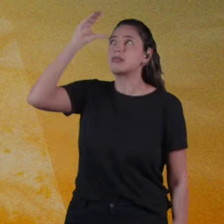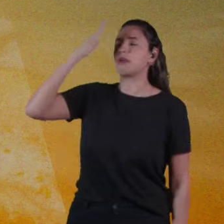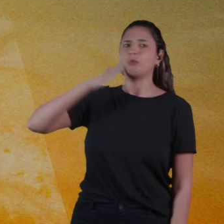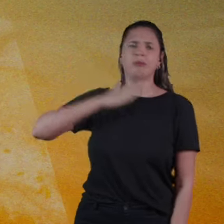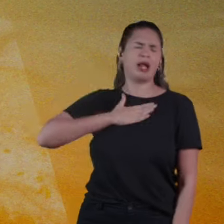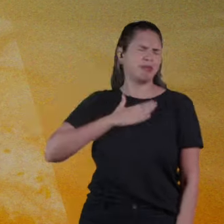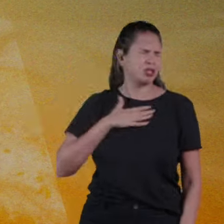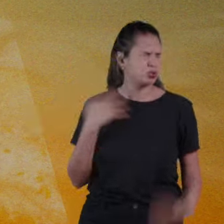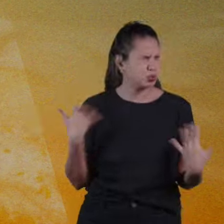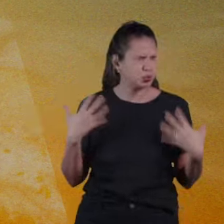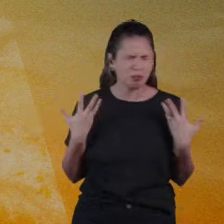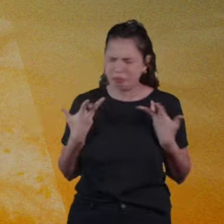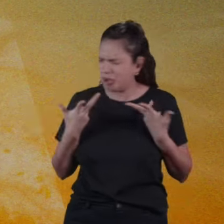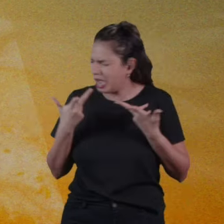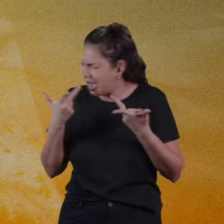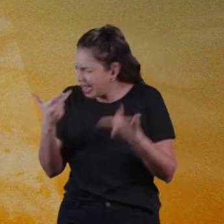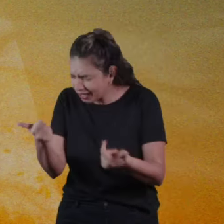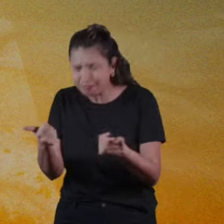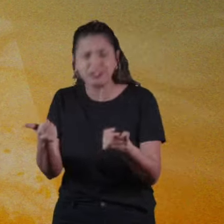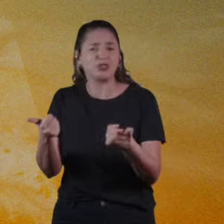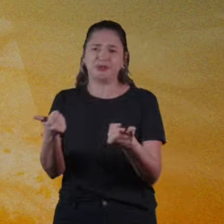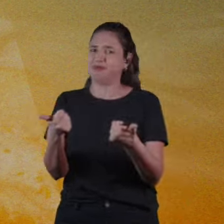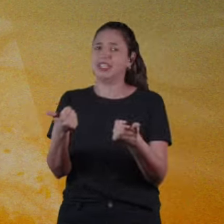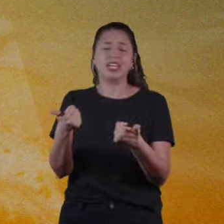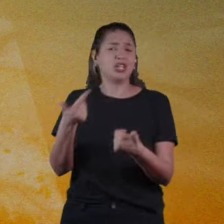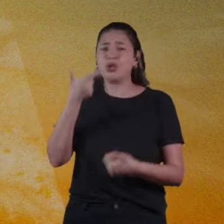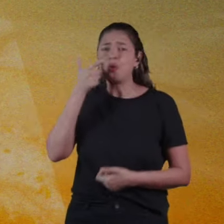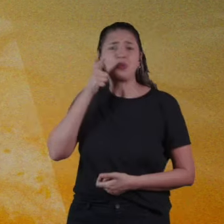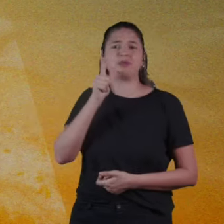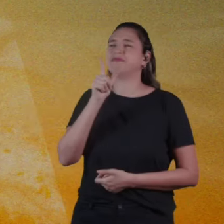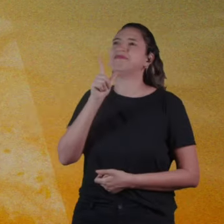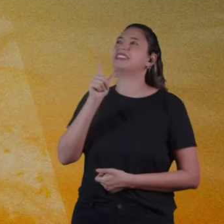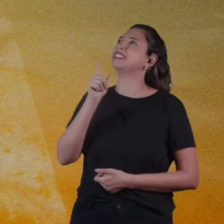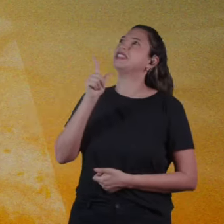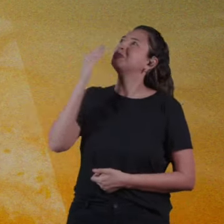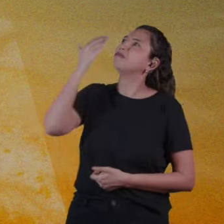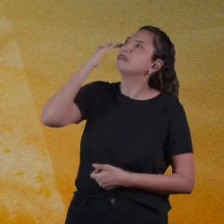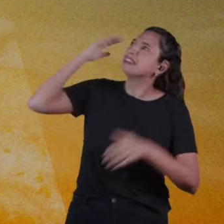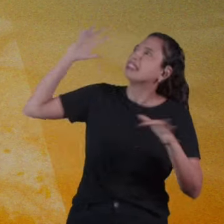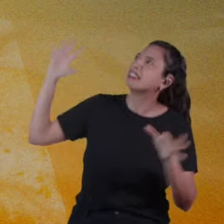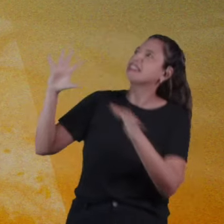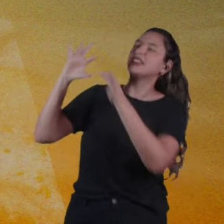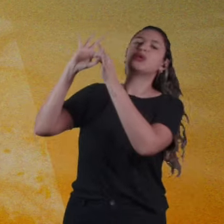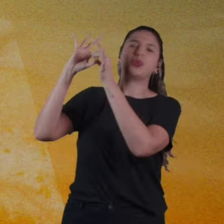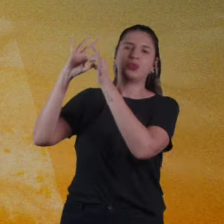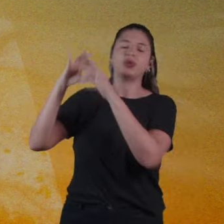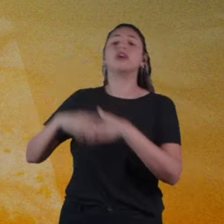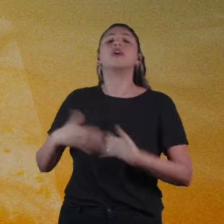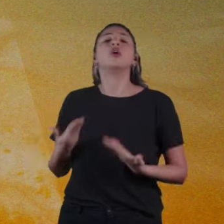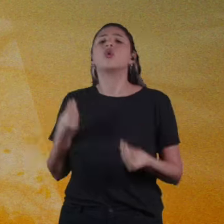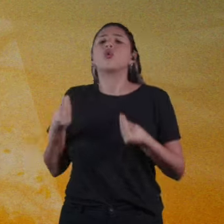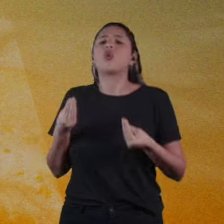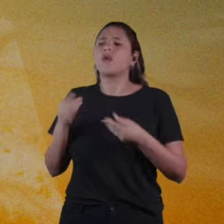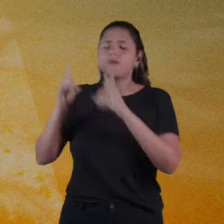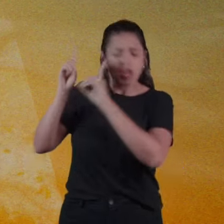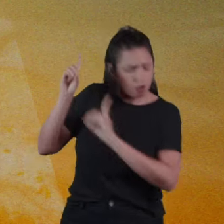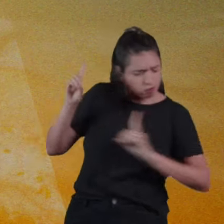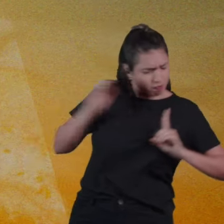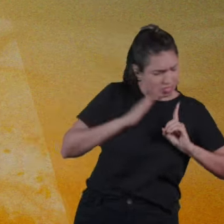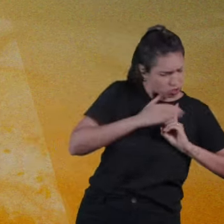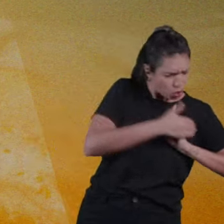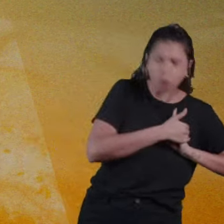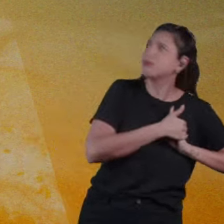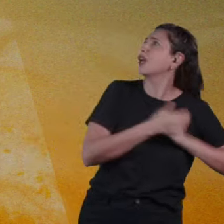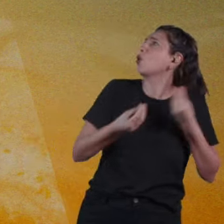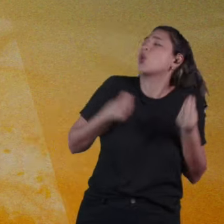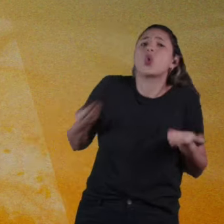mim, e sobremodo elevado, não o posso atingir. Para onde me ausentarei do teu espírito? Para